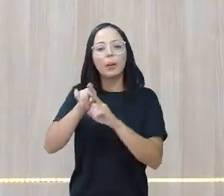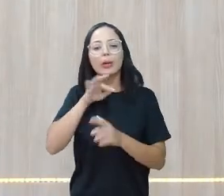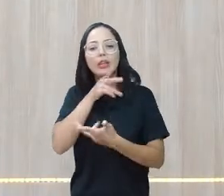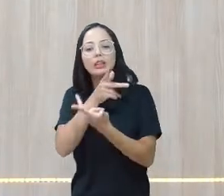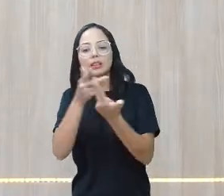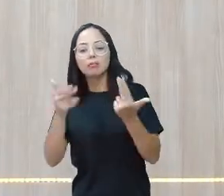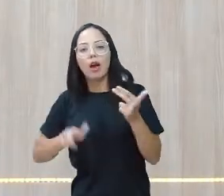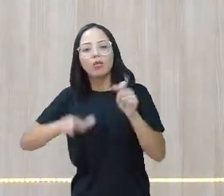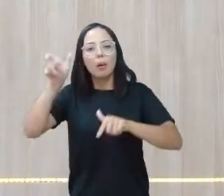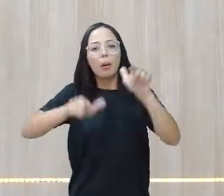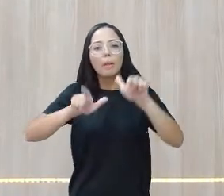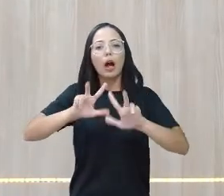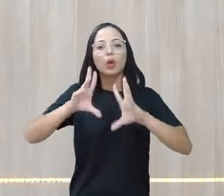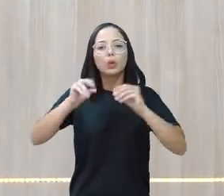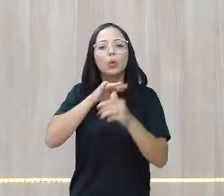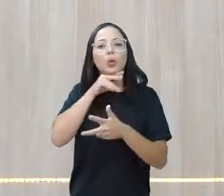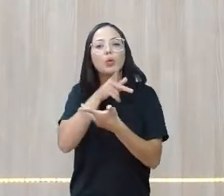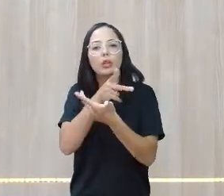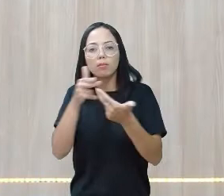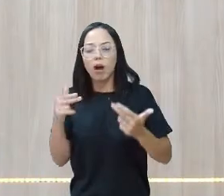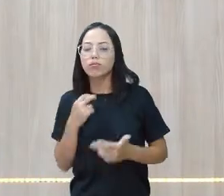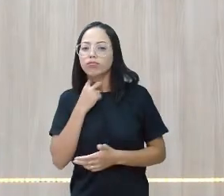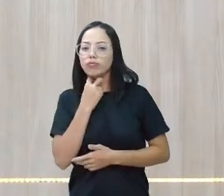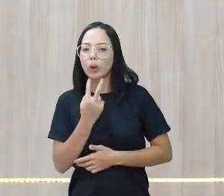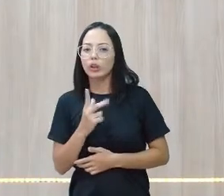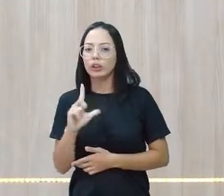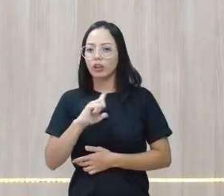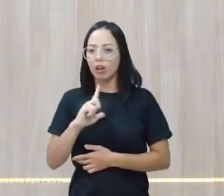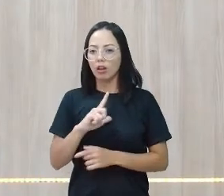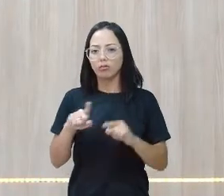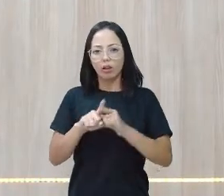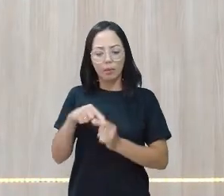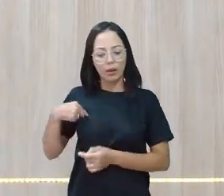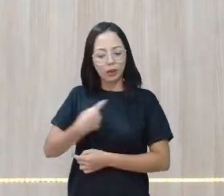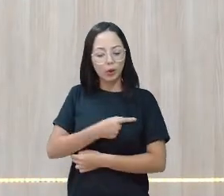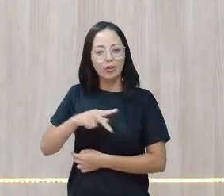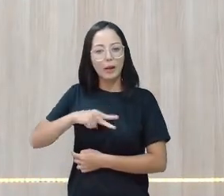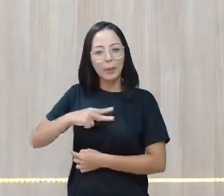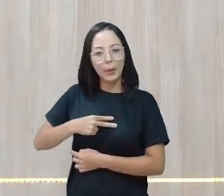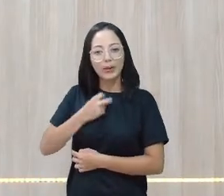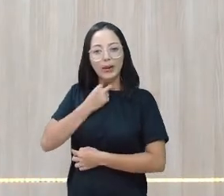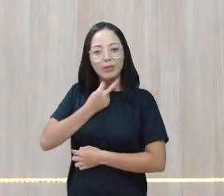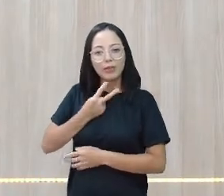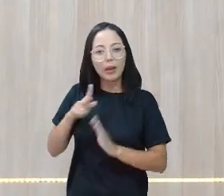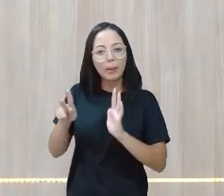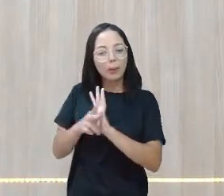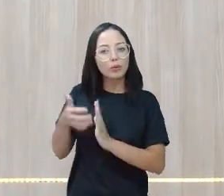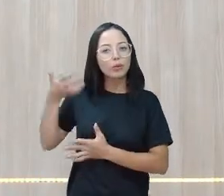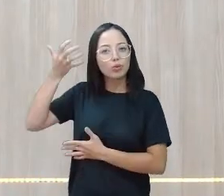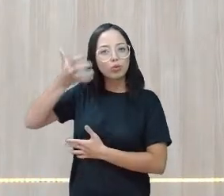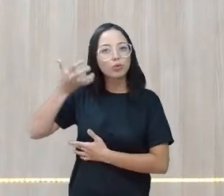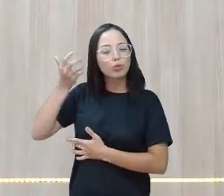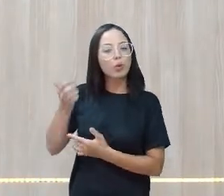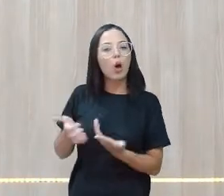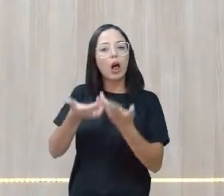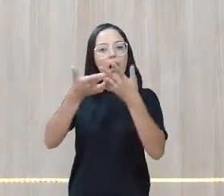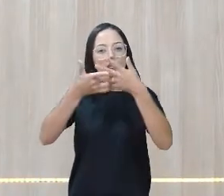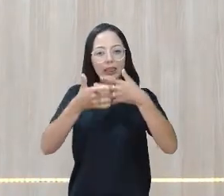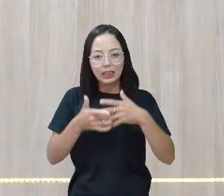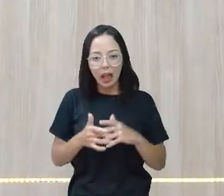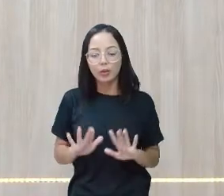animais, de todos os animais que têm voz, da nossa própria voz, esses sons são